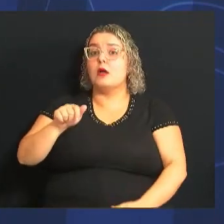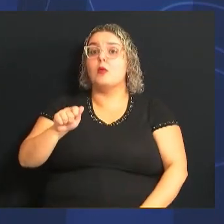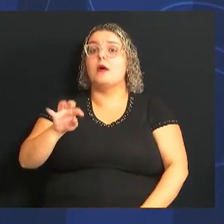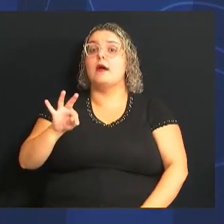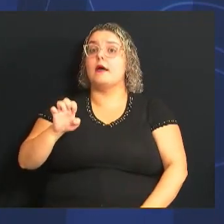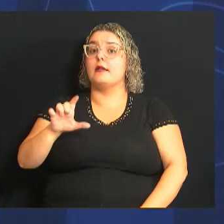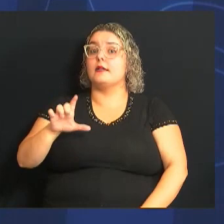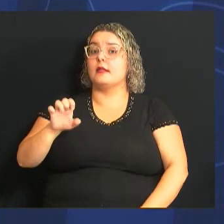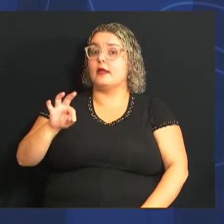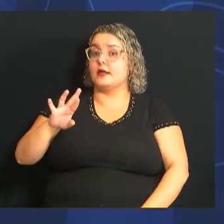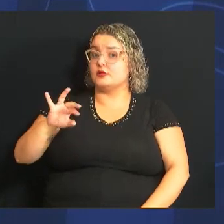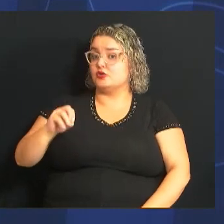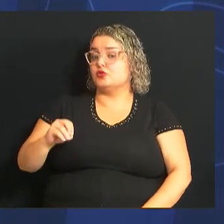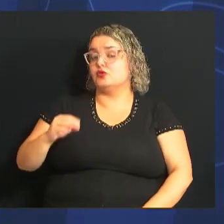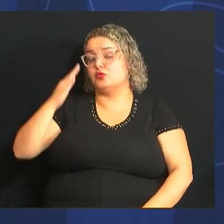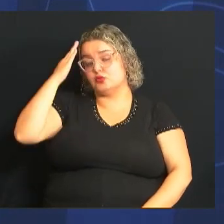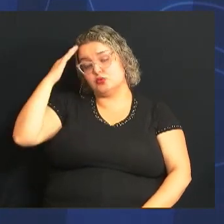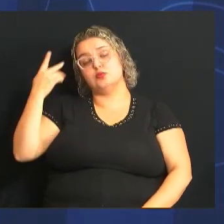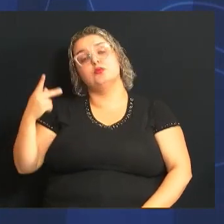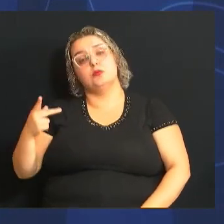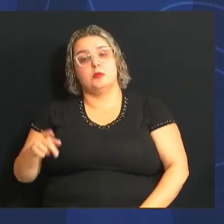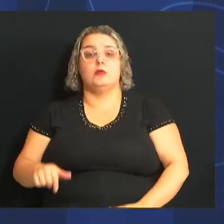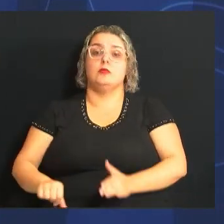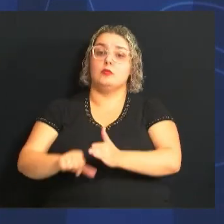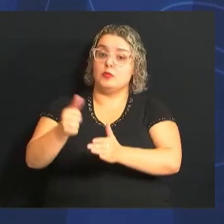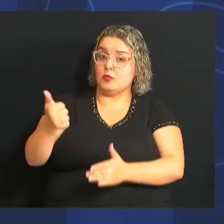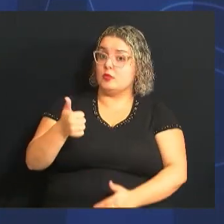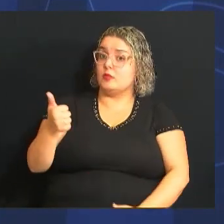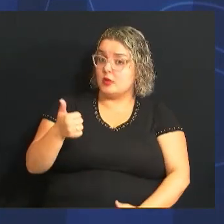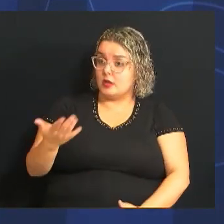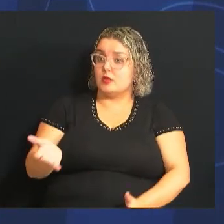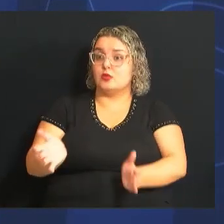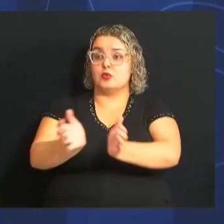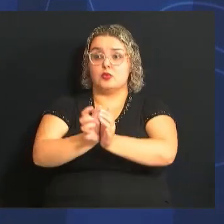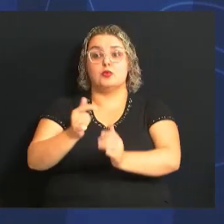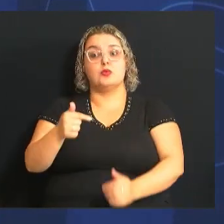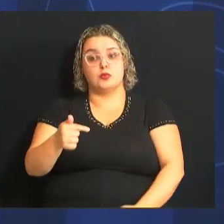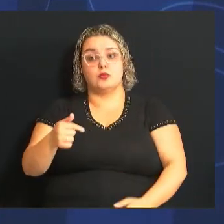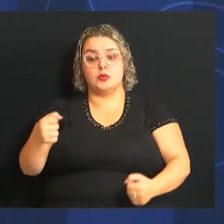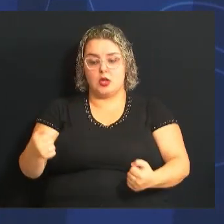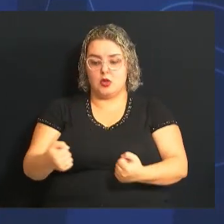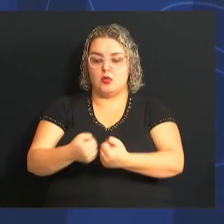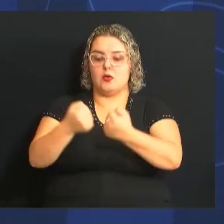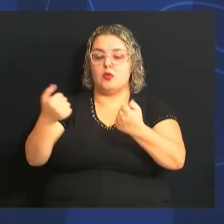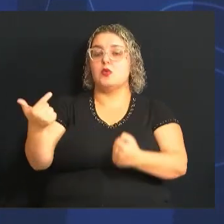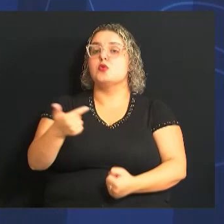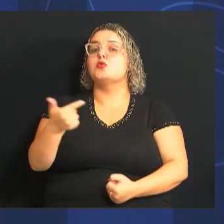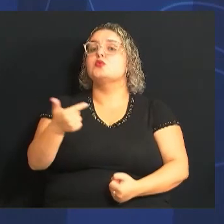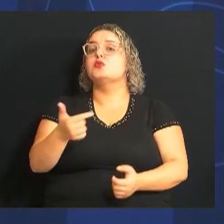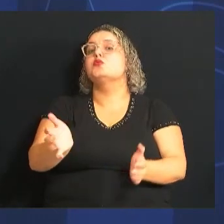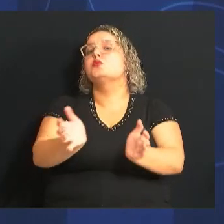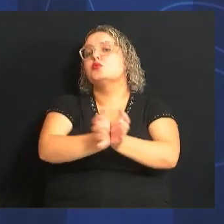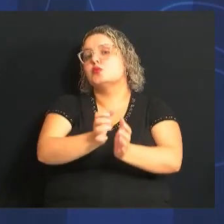Paranaense. O Atlético Paranaense foi o primeiro colocado do grupo 7, enfrenta o segundo colocado do grupo